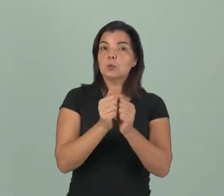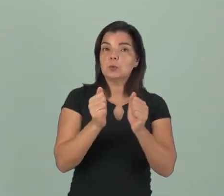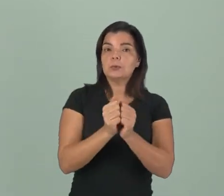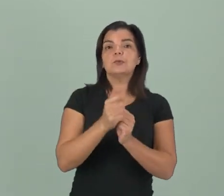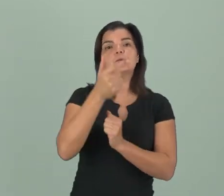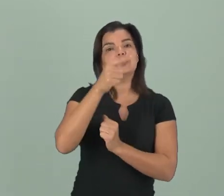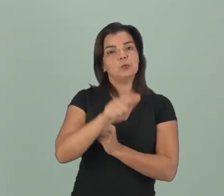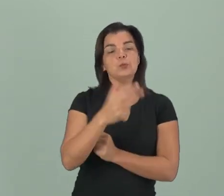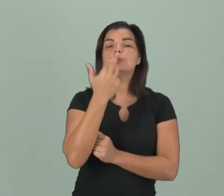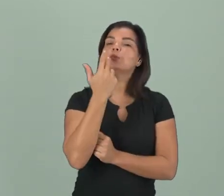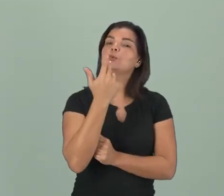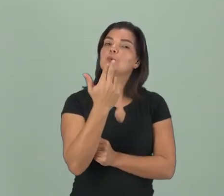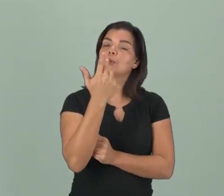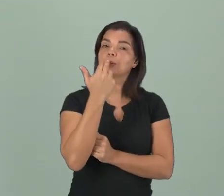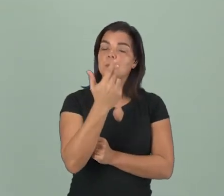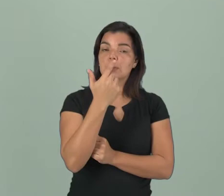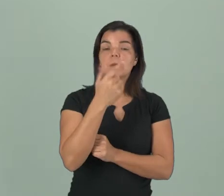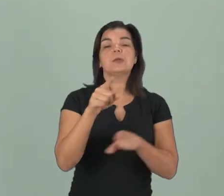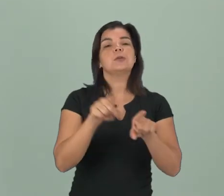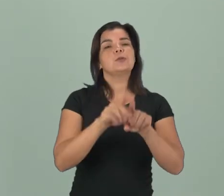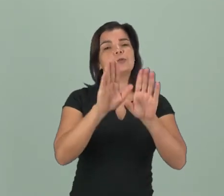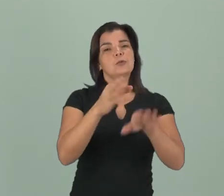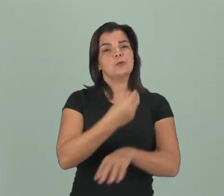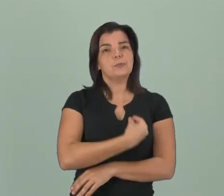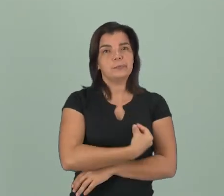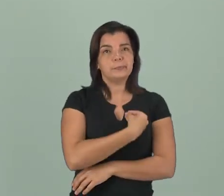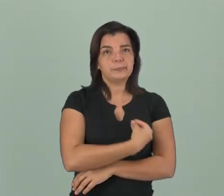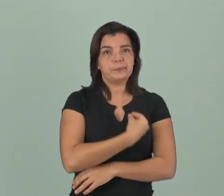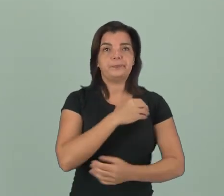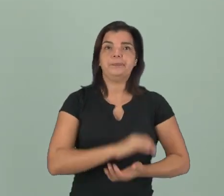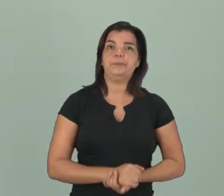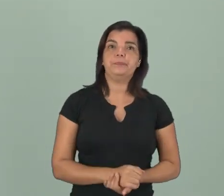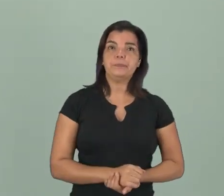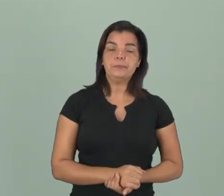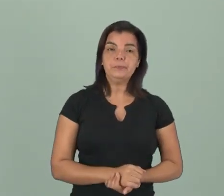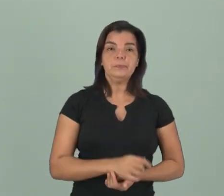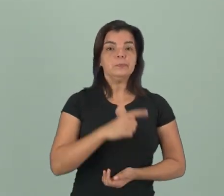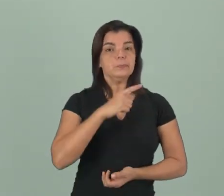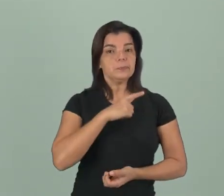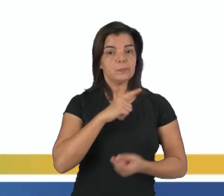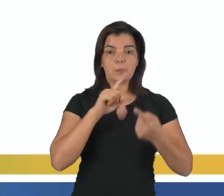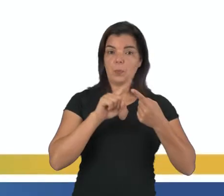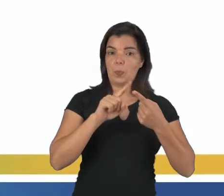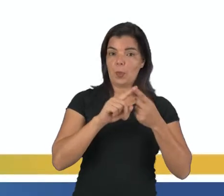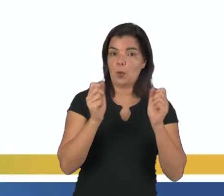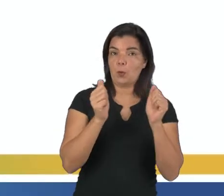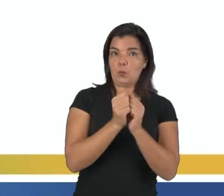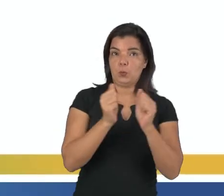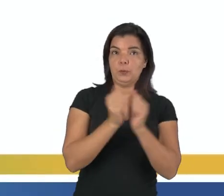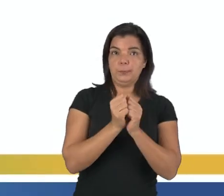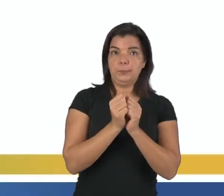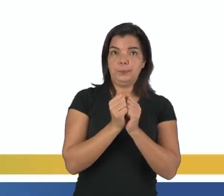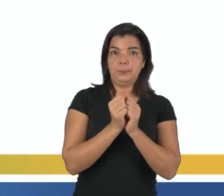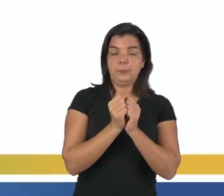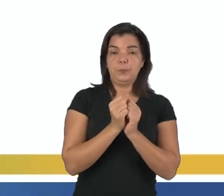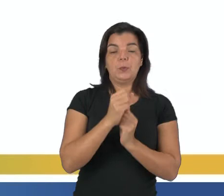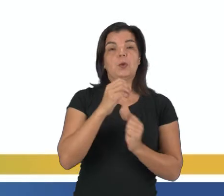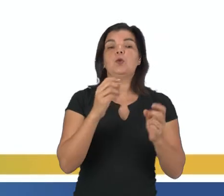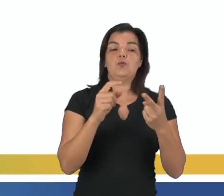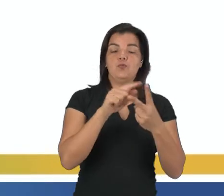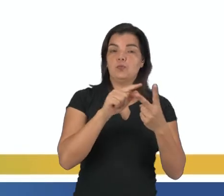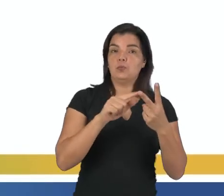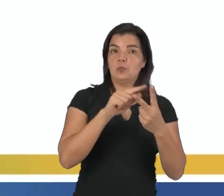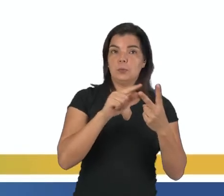junção demais o idioma aquele que já existia então nós tínhamos lá a primeira junção do produto germânico e do